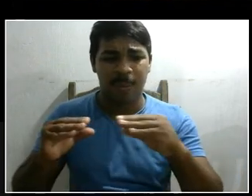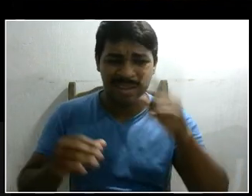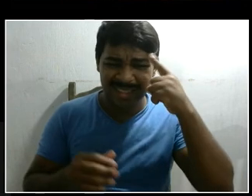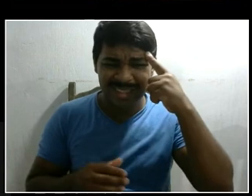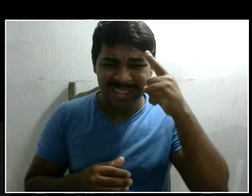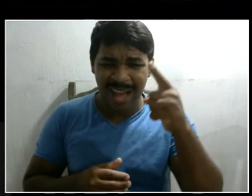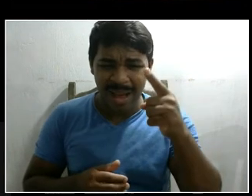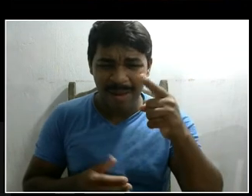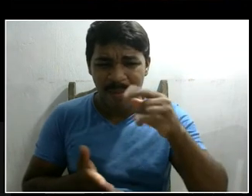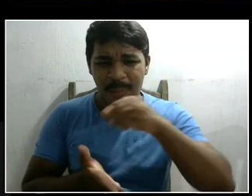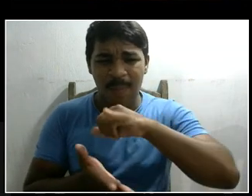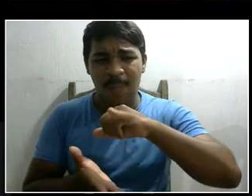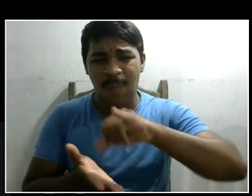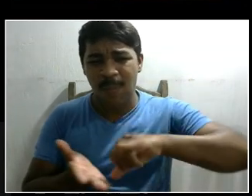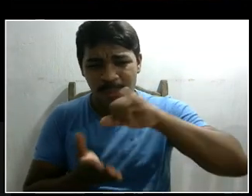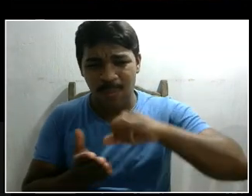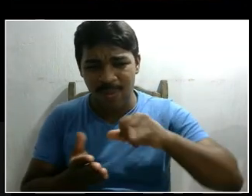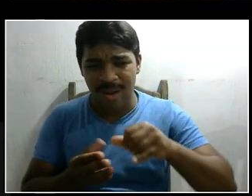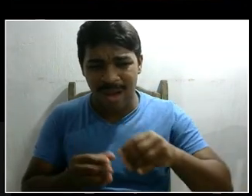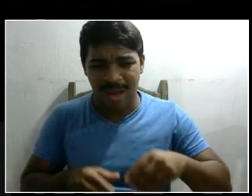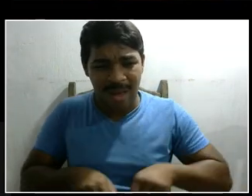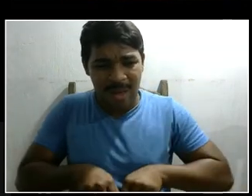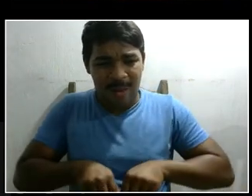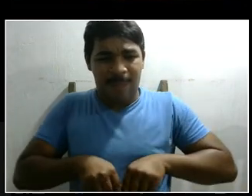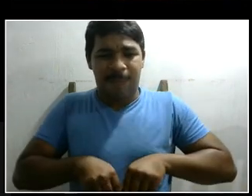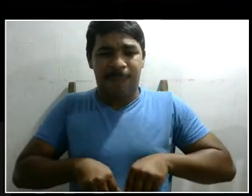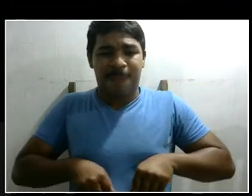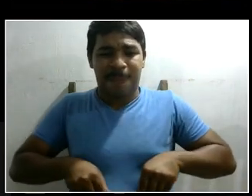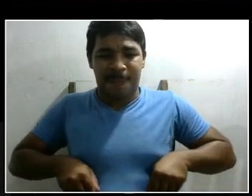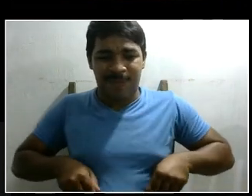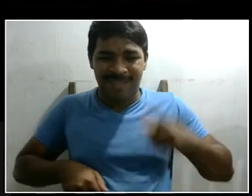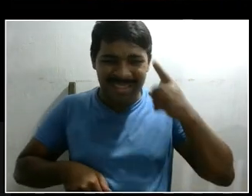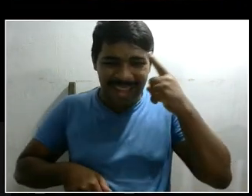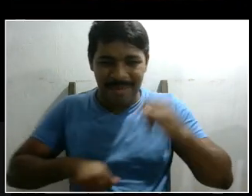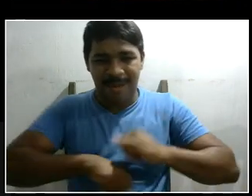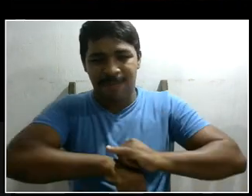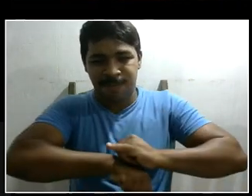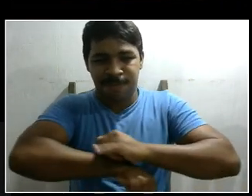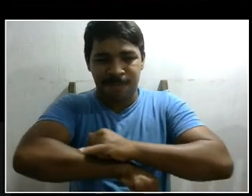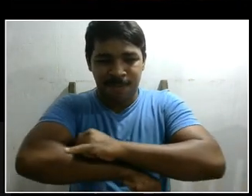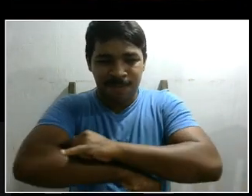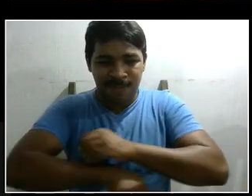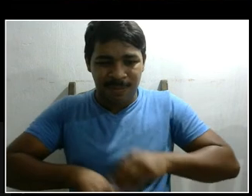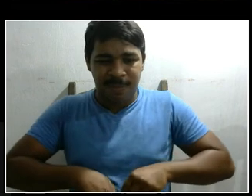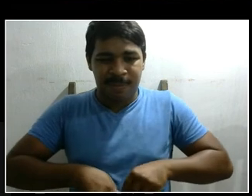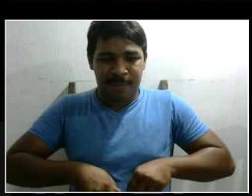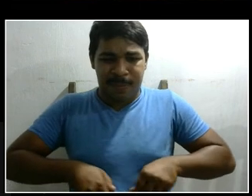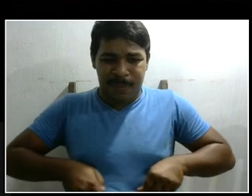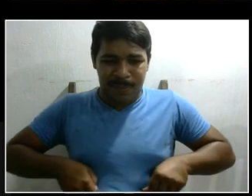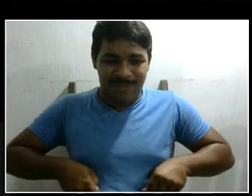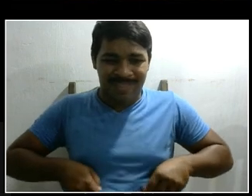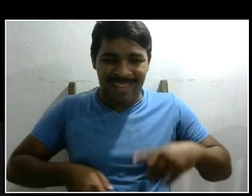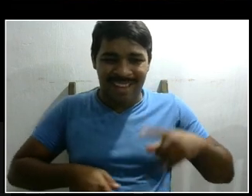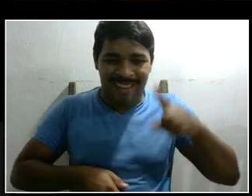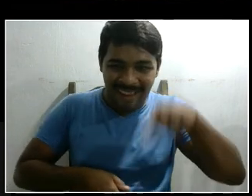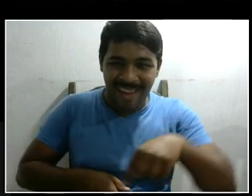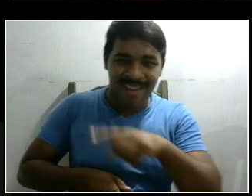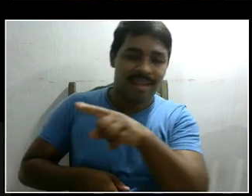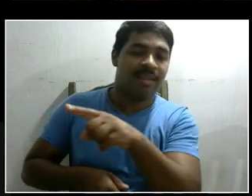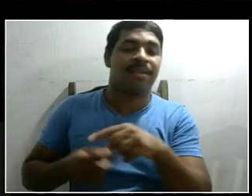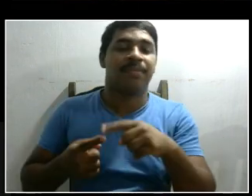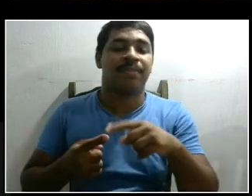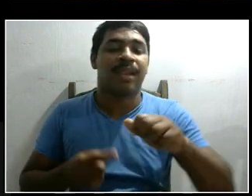tecido adiposo, ele acumula gordura. Então, como que a gente acumula gordura no nosso corpo? Isso acontece quando você come,